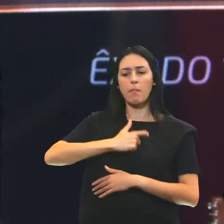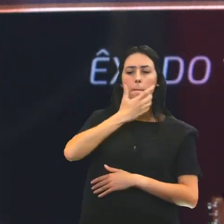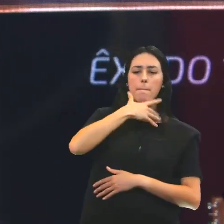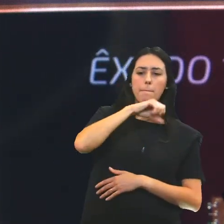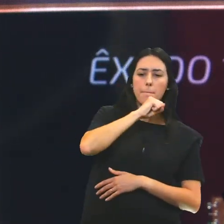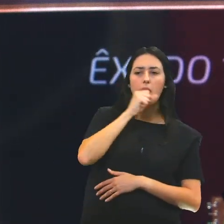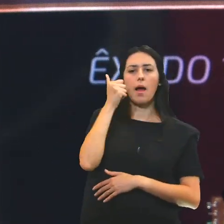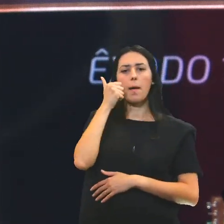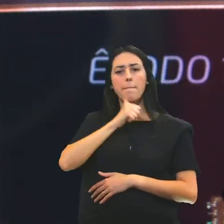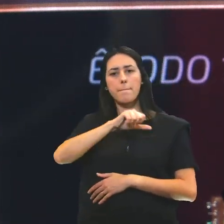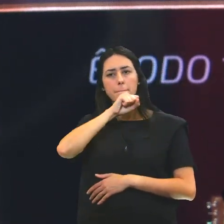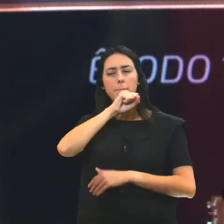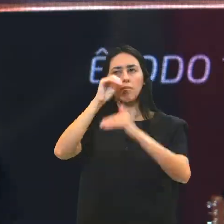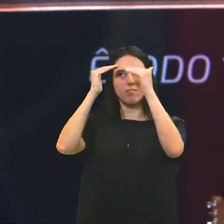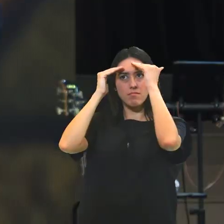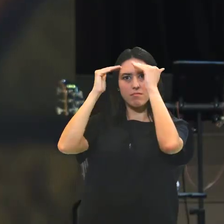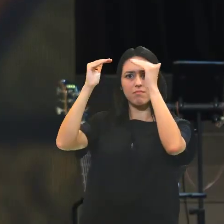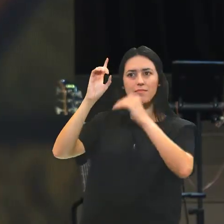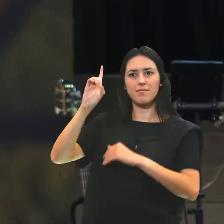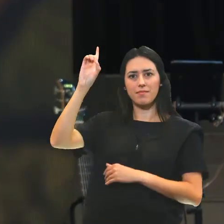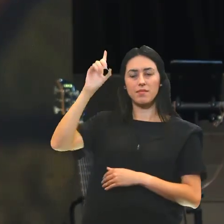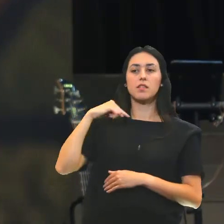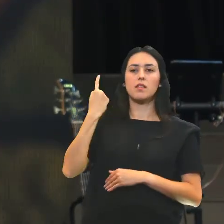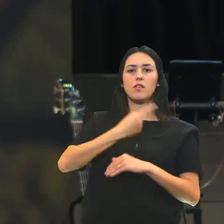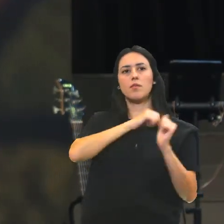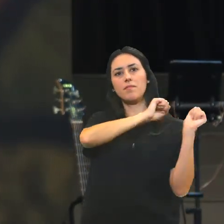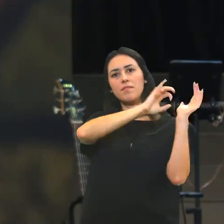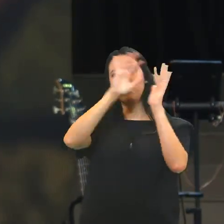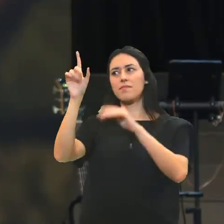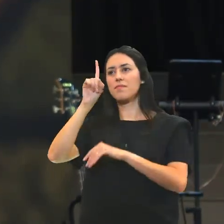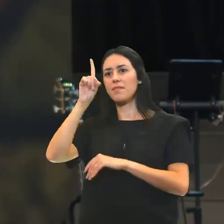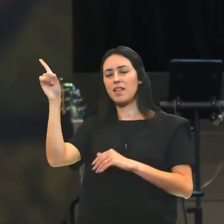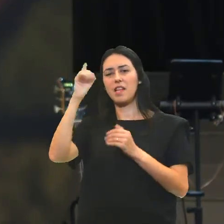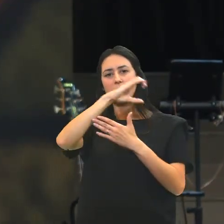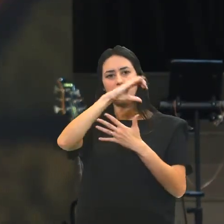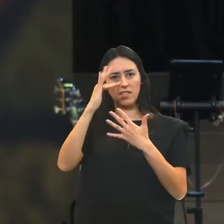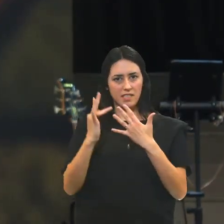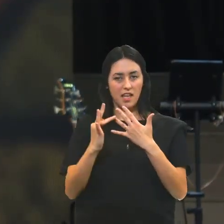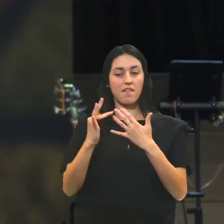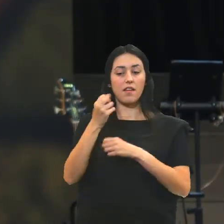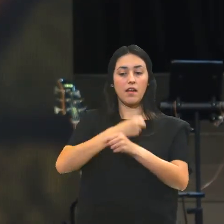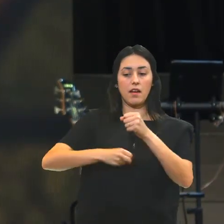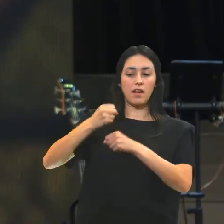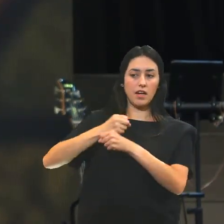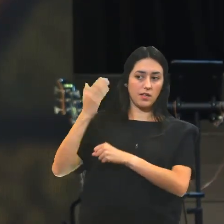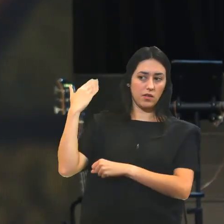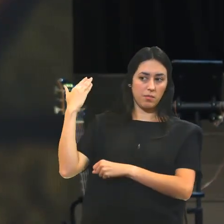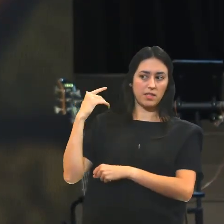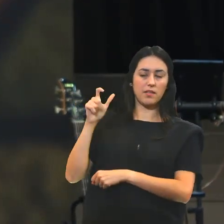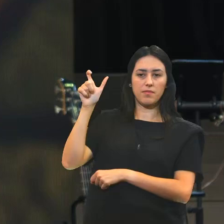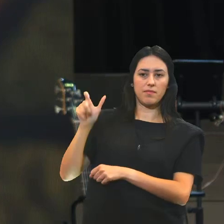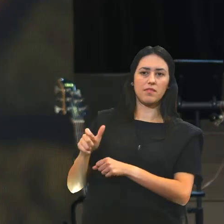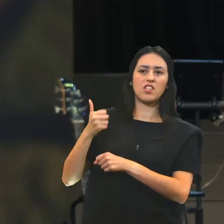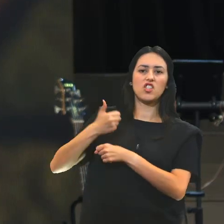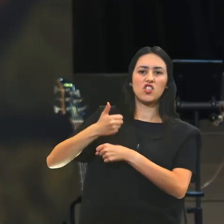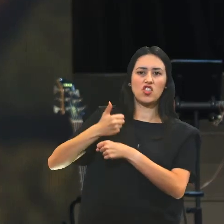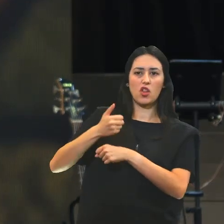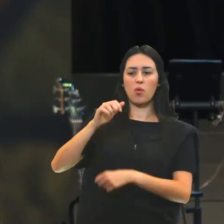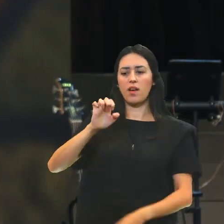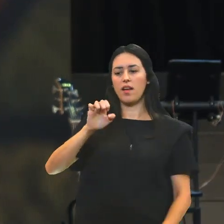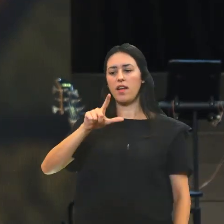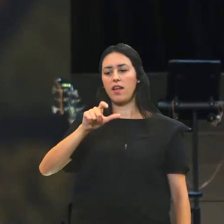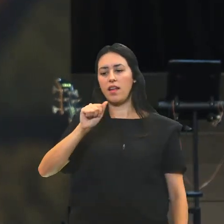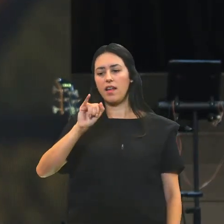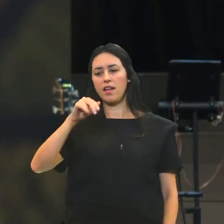de Deus. E a gente se reúne lá no centro de formação. E no ano passado a nossa diretora, a Elaine, ministra